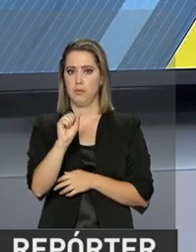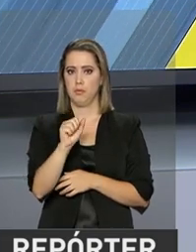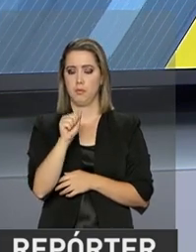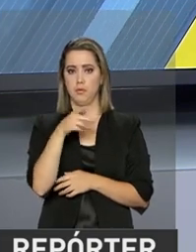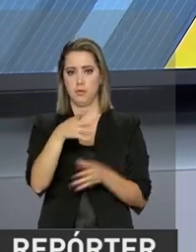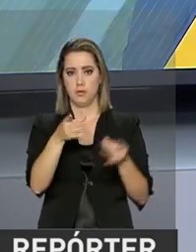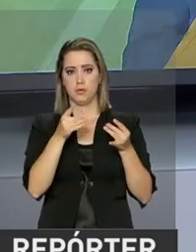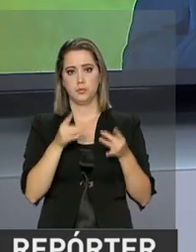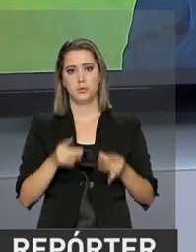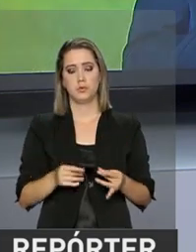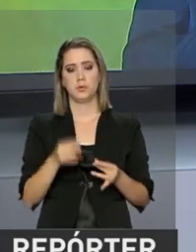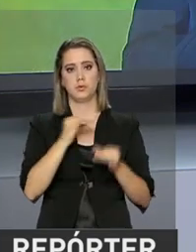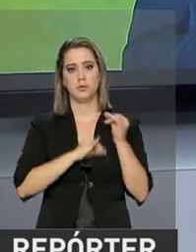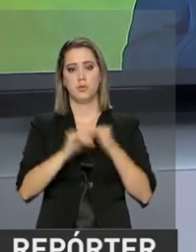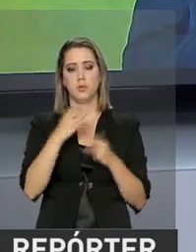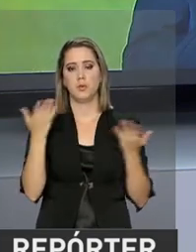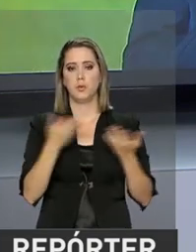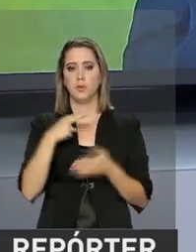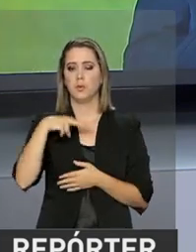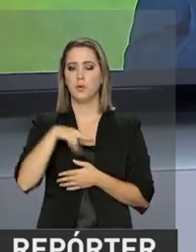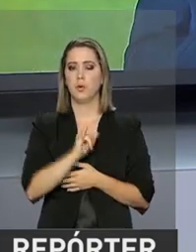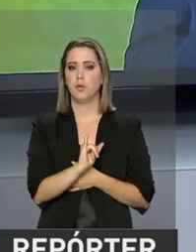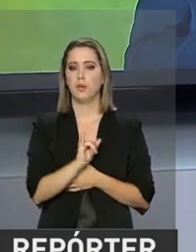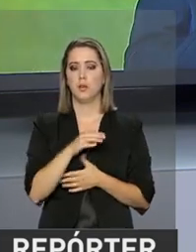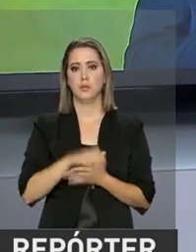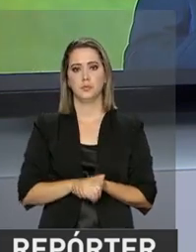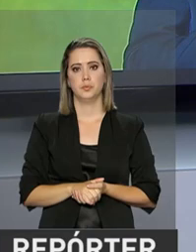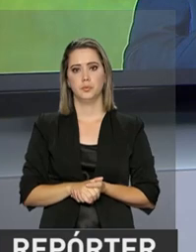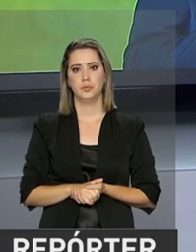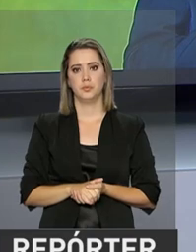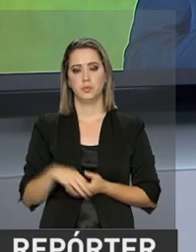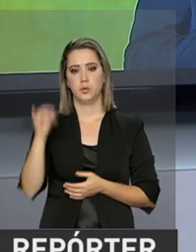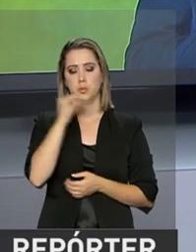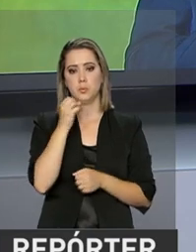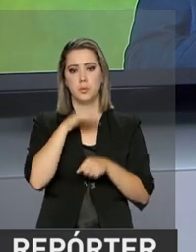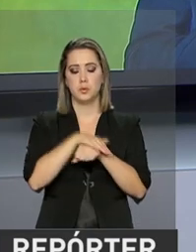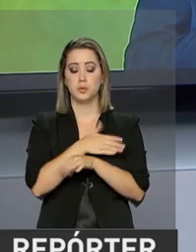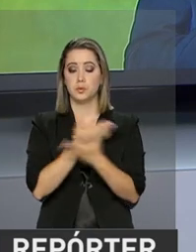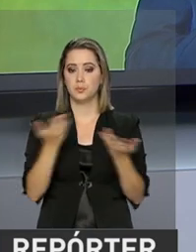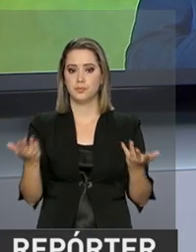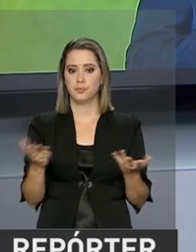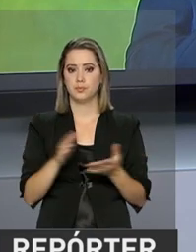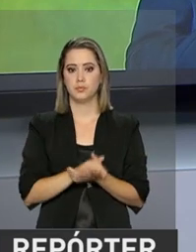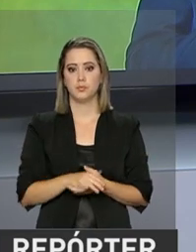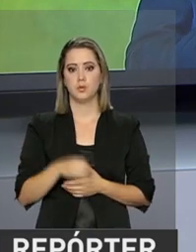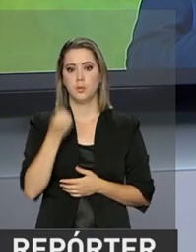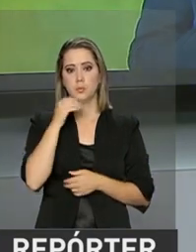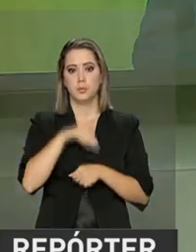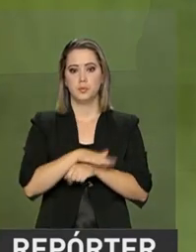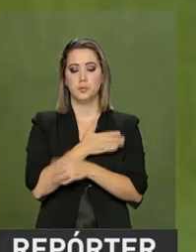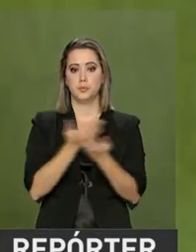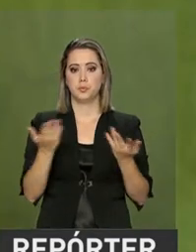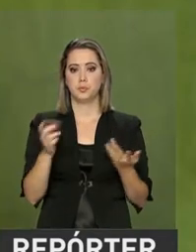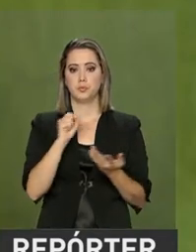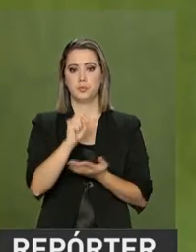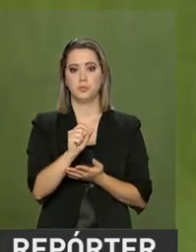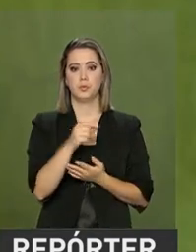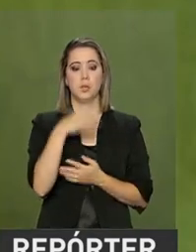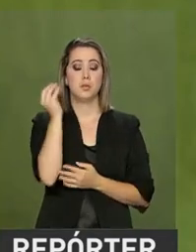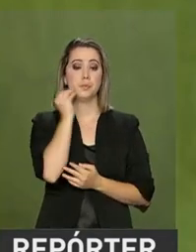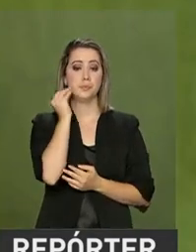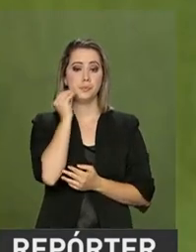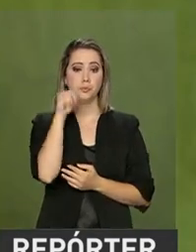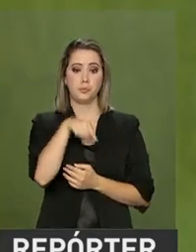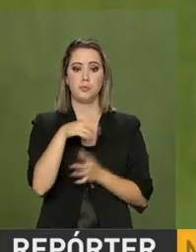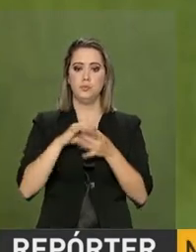Anvisa. Quem tem as informações pra gente é o Nei Pereira. Oi, Nei. Bom, eh, boa noite para você. Boa noite, Leandro. Boa noite a todos. Olha, Leandro, esse teste